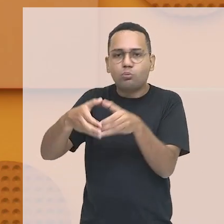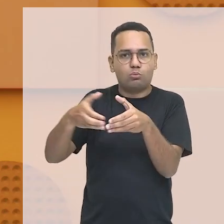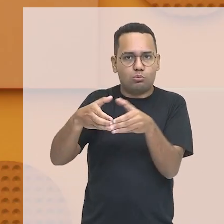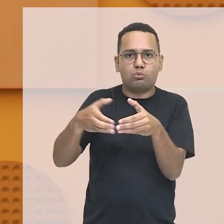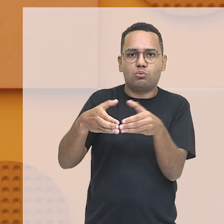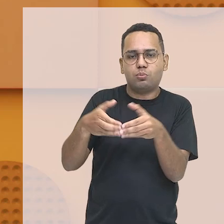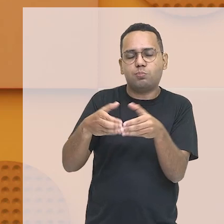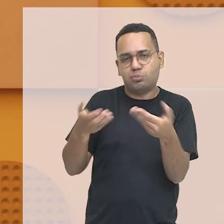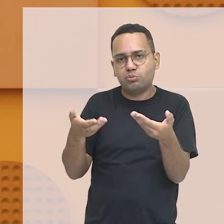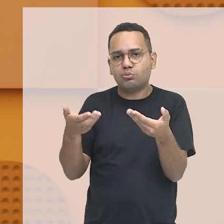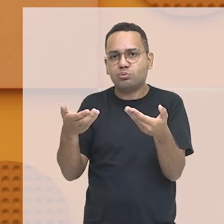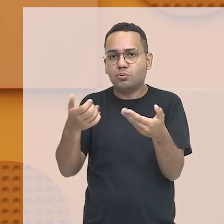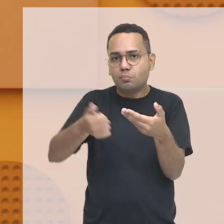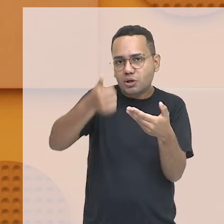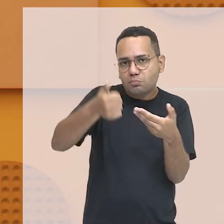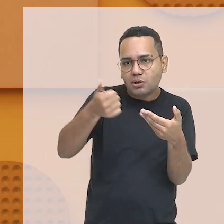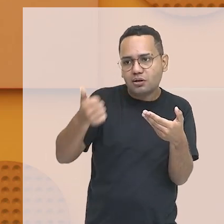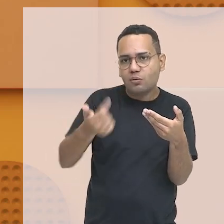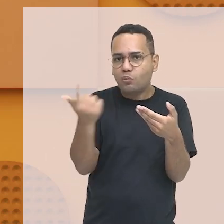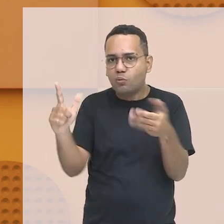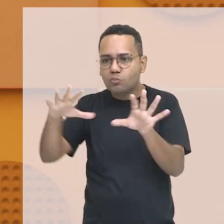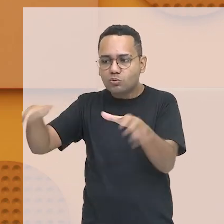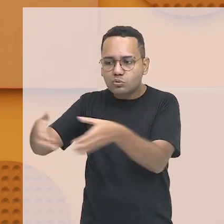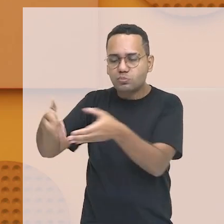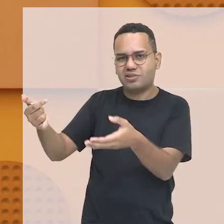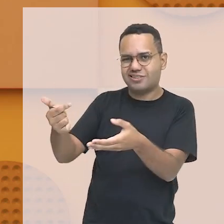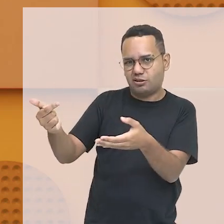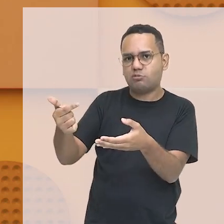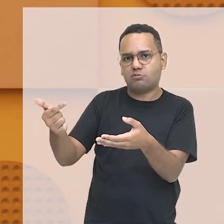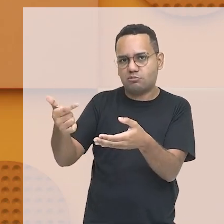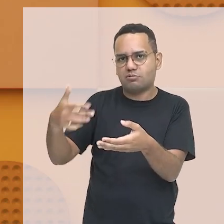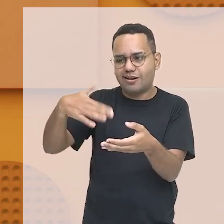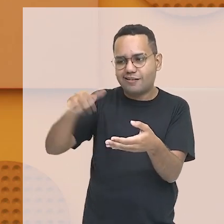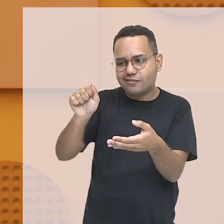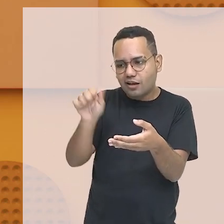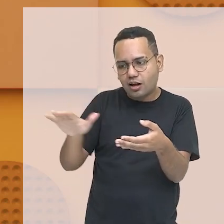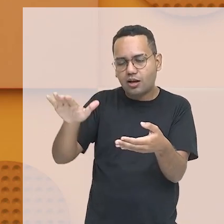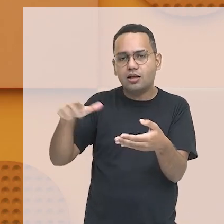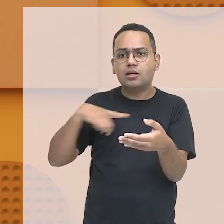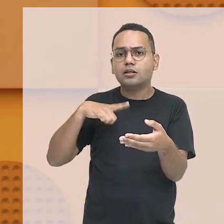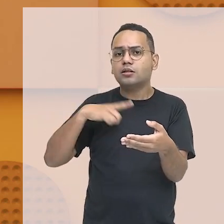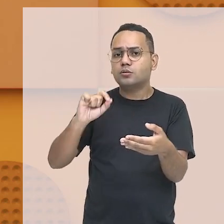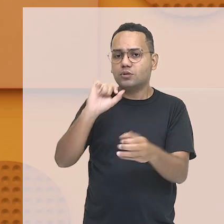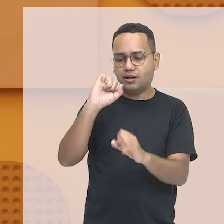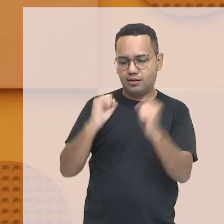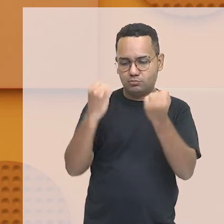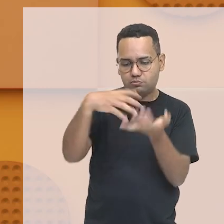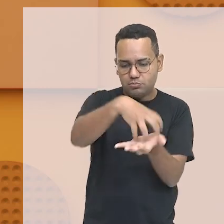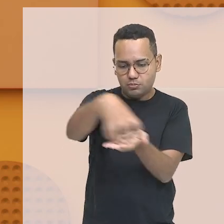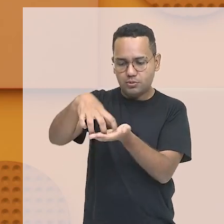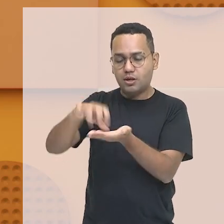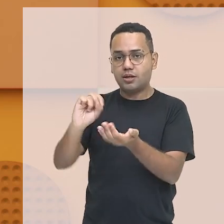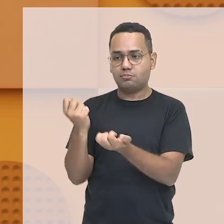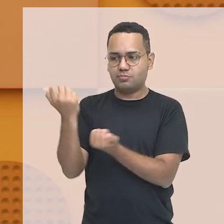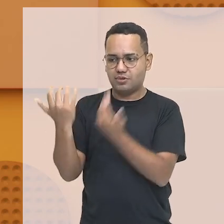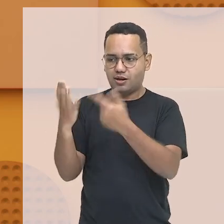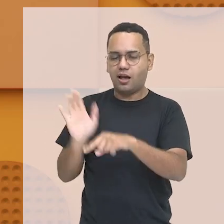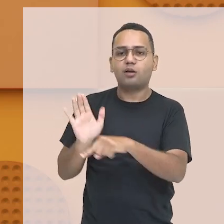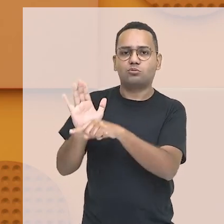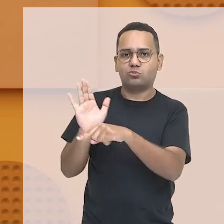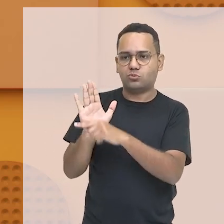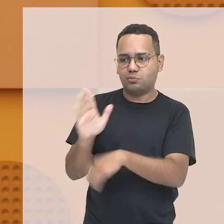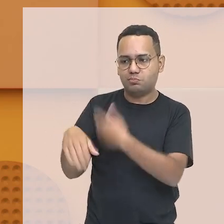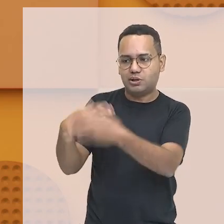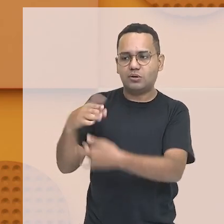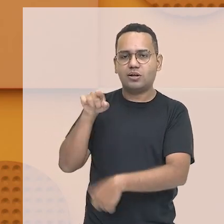tigres asiáticos. Então, essa parte aí de indústria e manufatura, né, vai estar também ajudando no continente